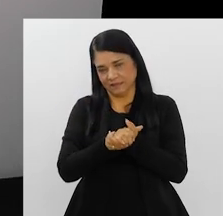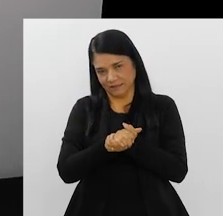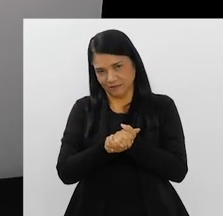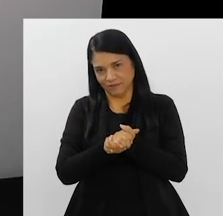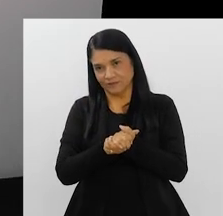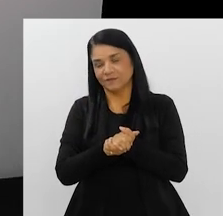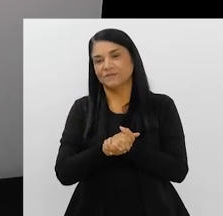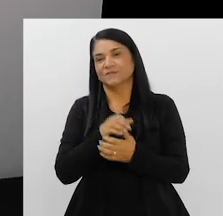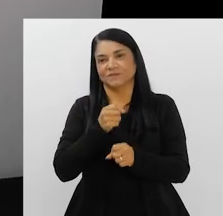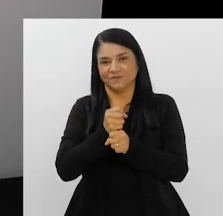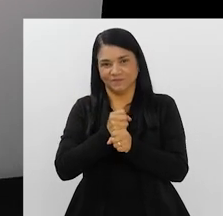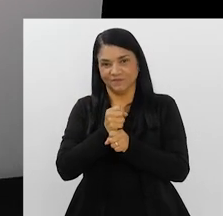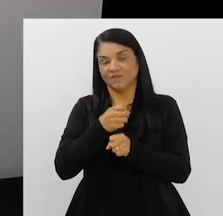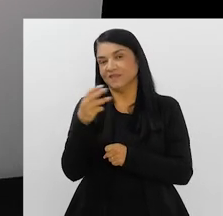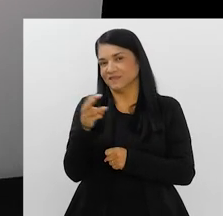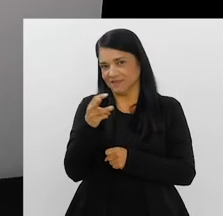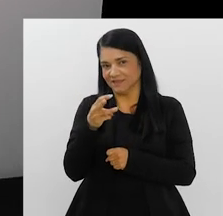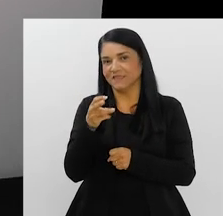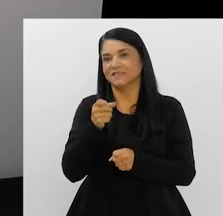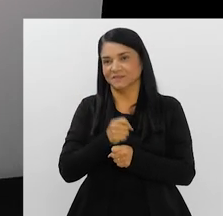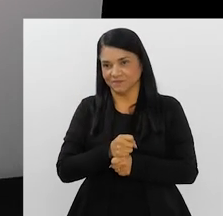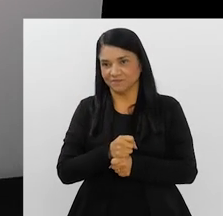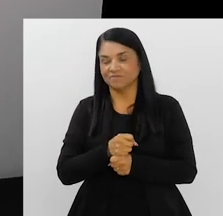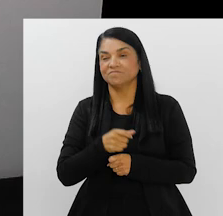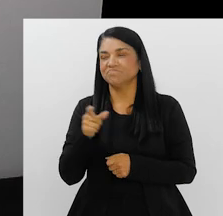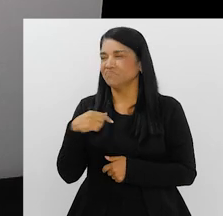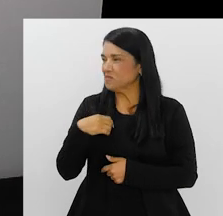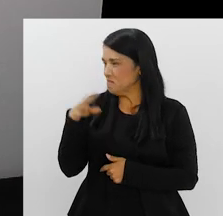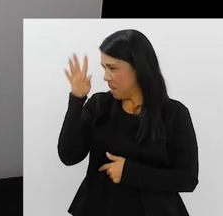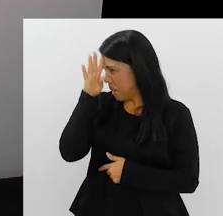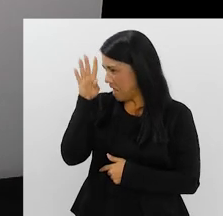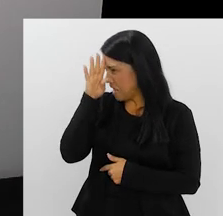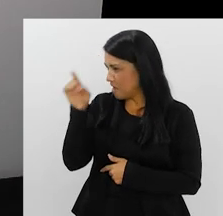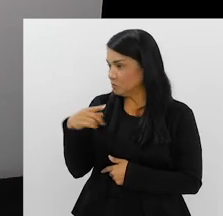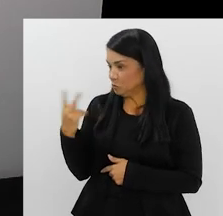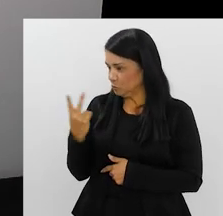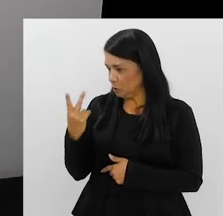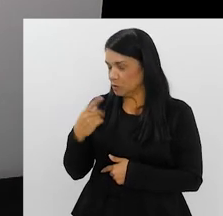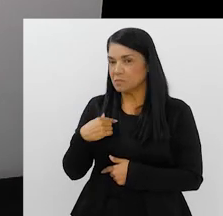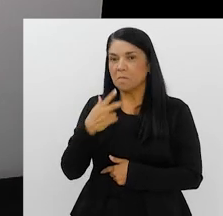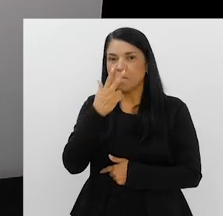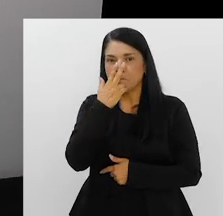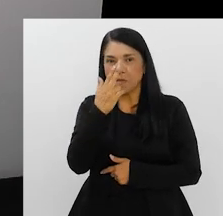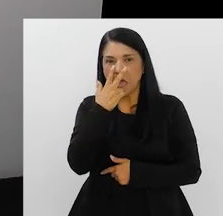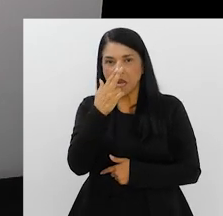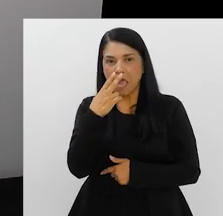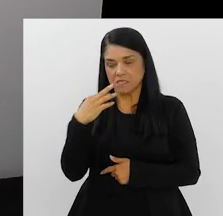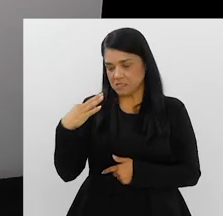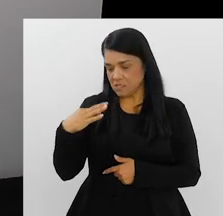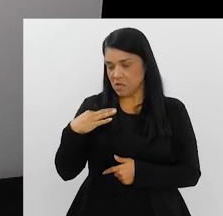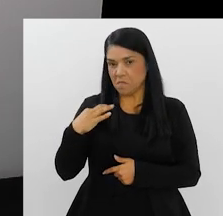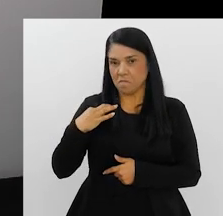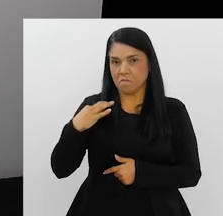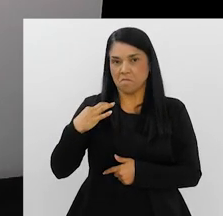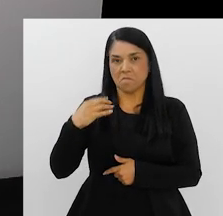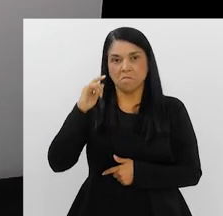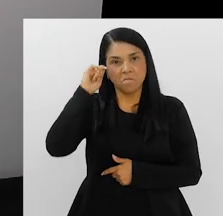Justamente. Legal. E você, os dois de preto, né? Parece ser... As cabeças Mibi.